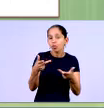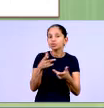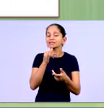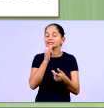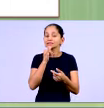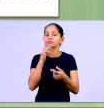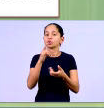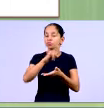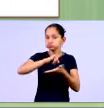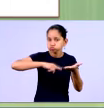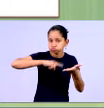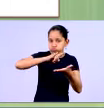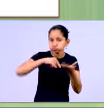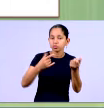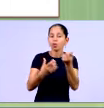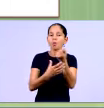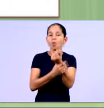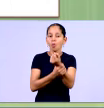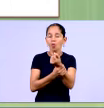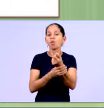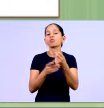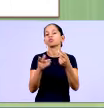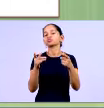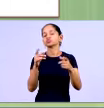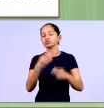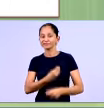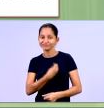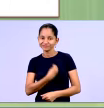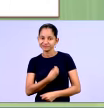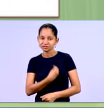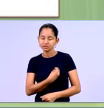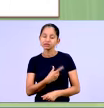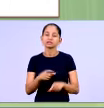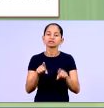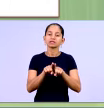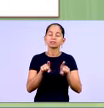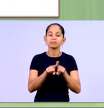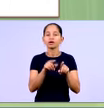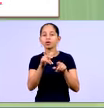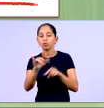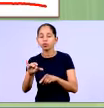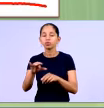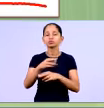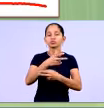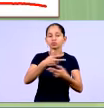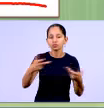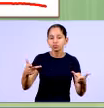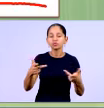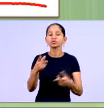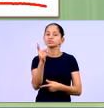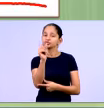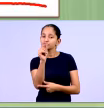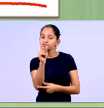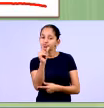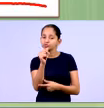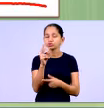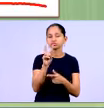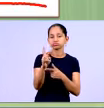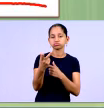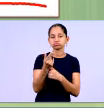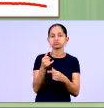valores imobiliários e câmbio, empresa de arrendamento mercantil, seguros privados, capitalização ou